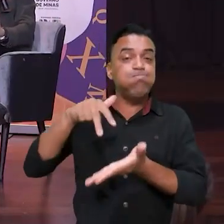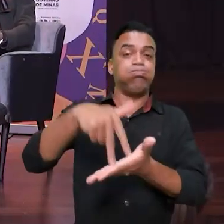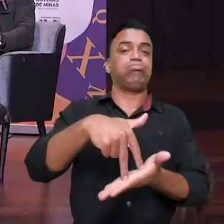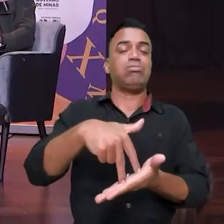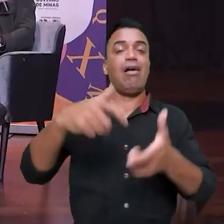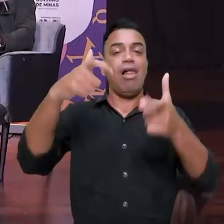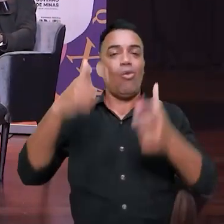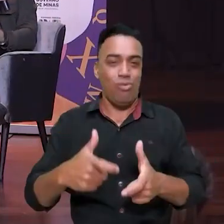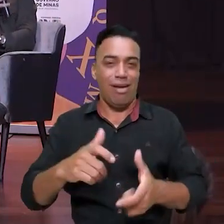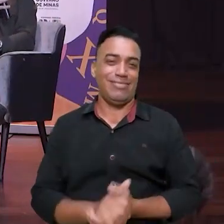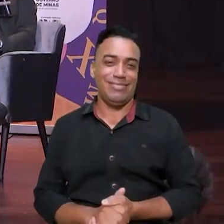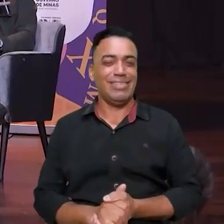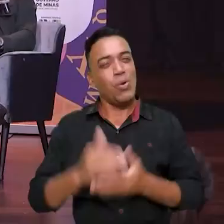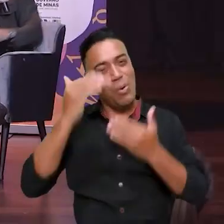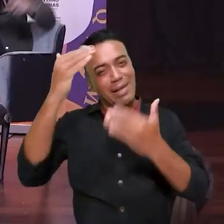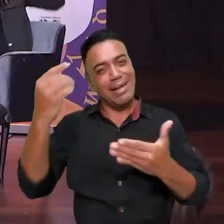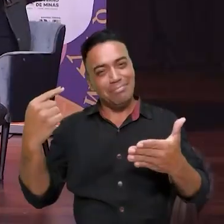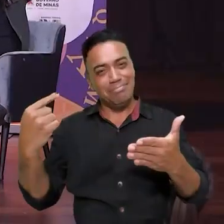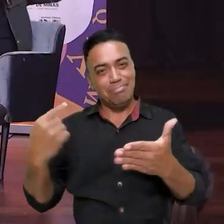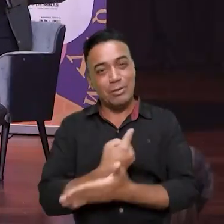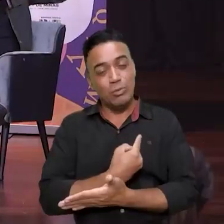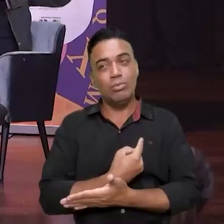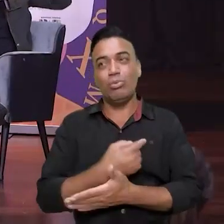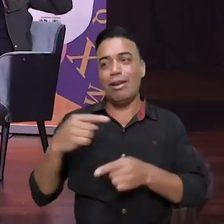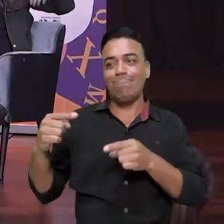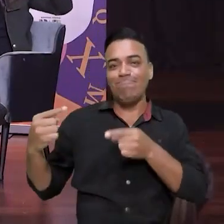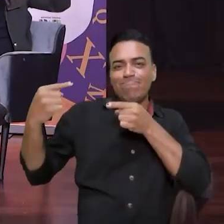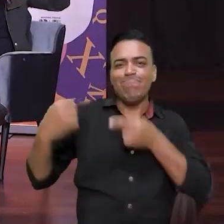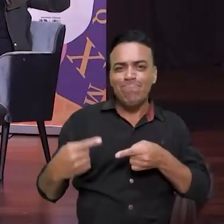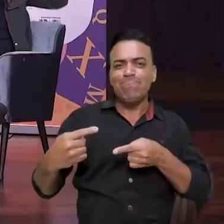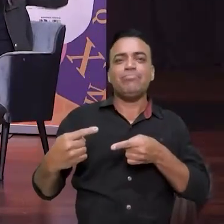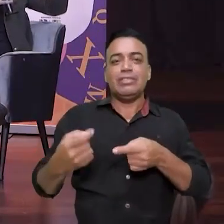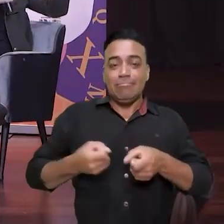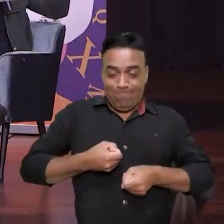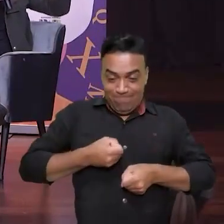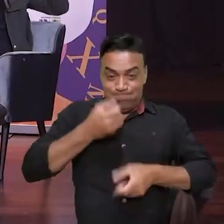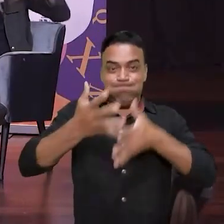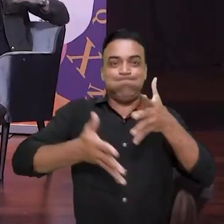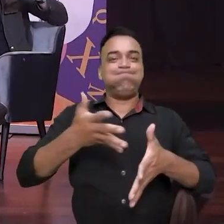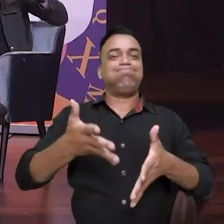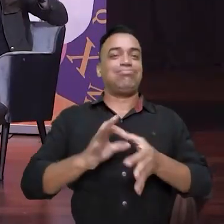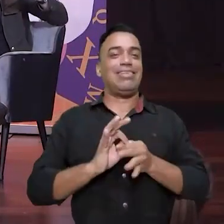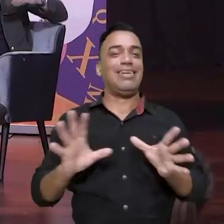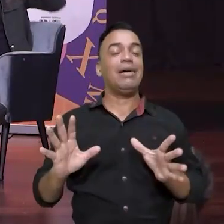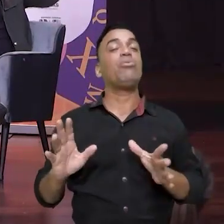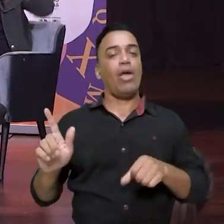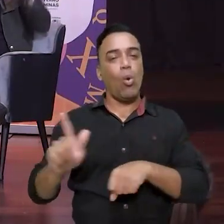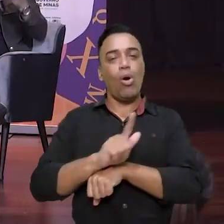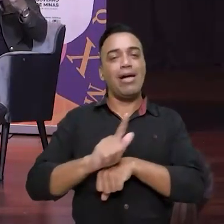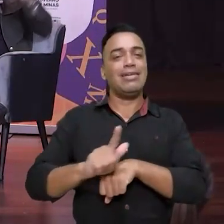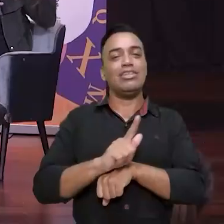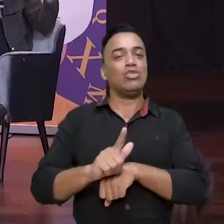é nesse lugar, né? Muito obrigado pela pergunta, porque ela me provoca num desabafo, porque também fui agente público de